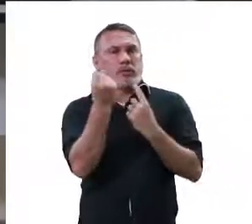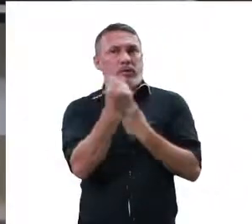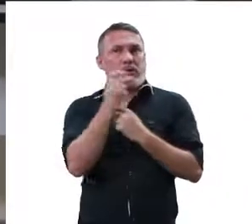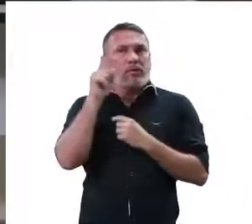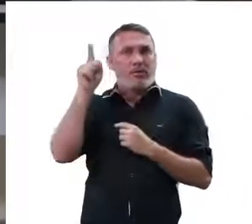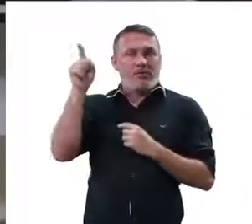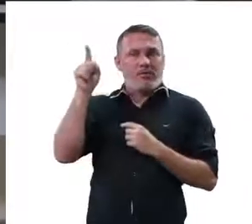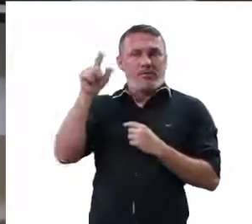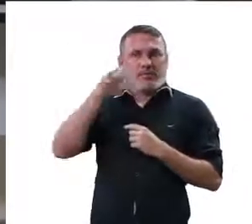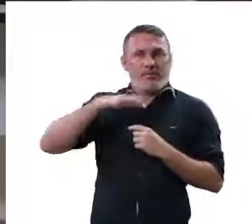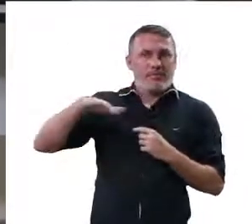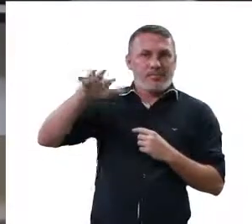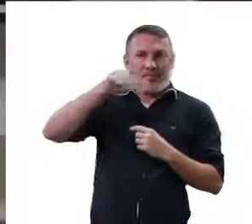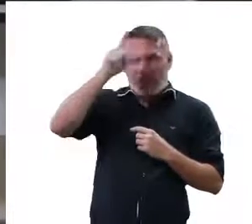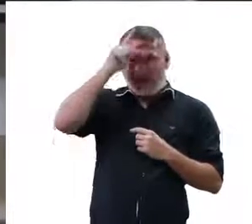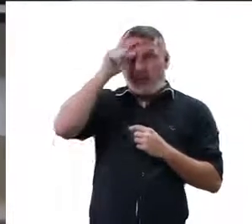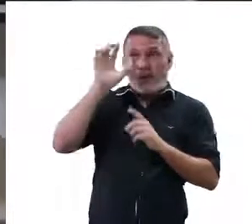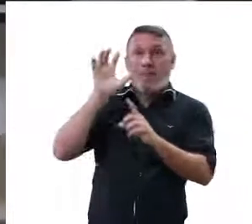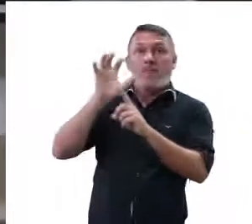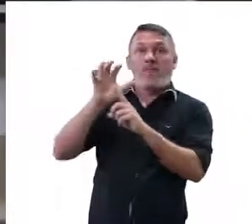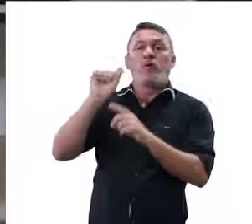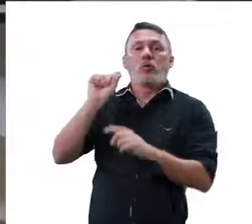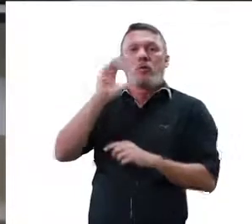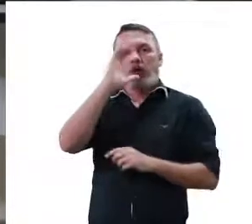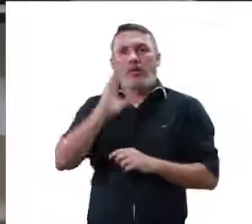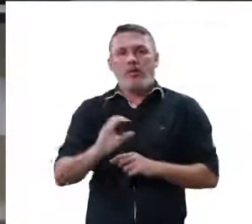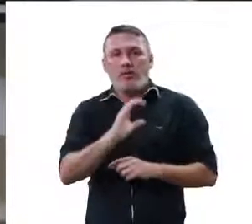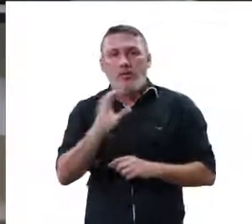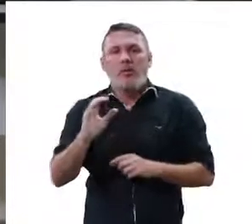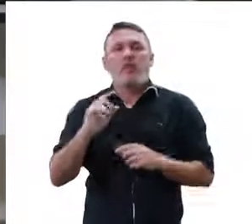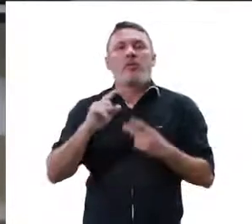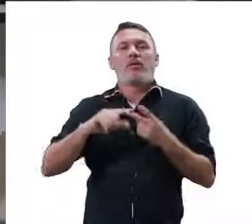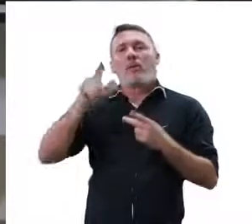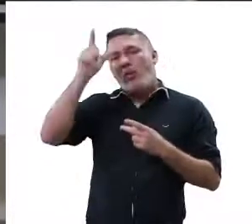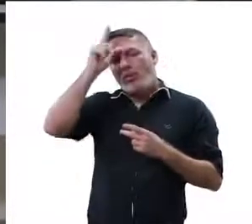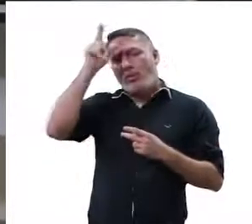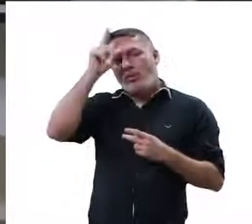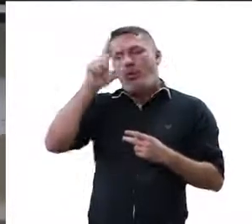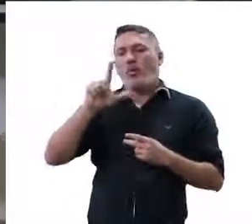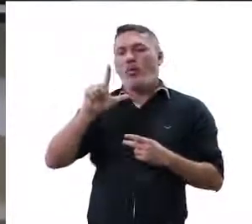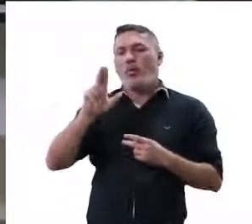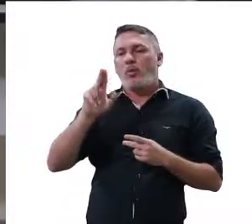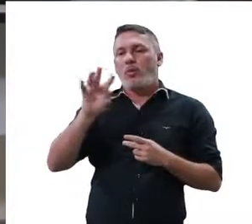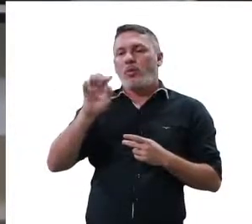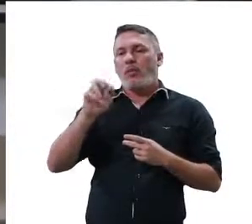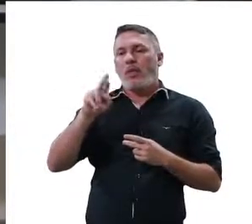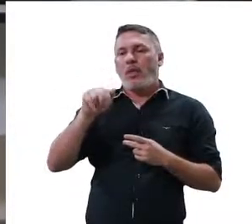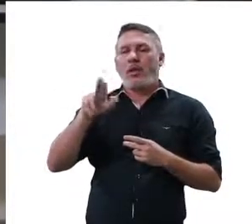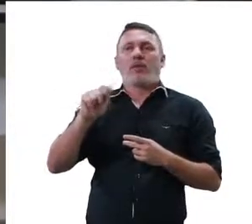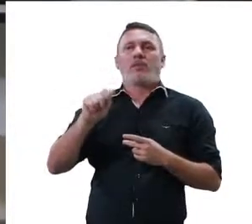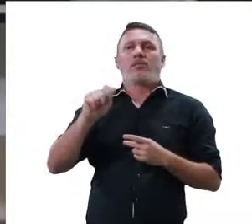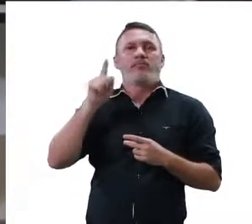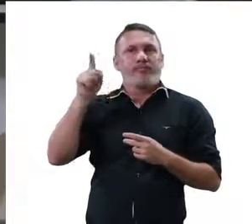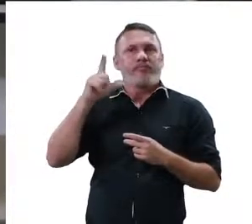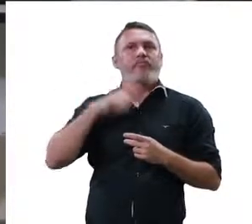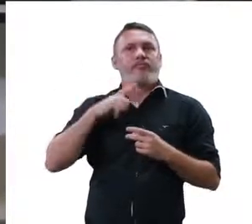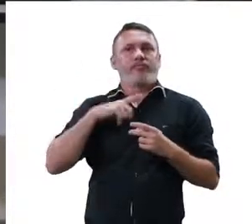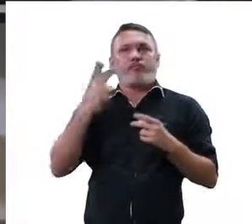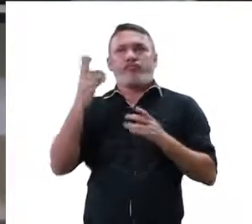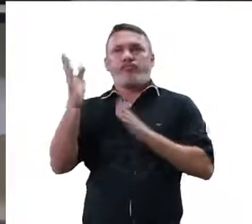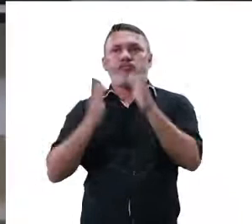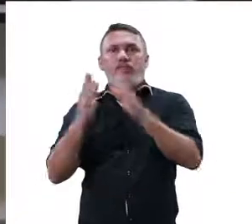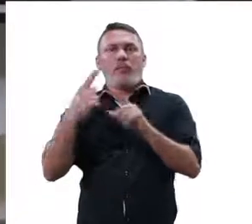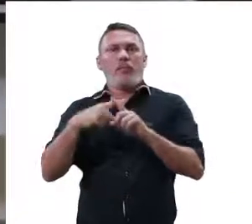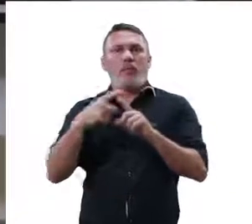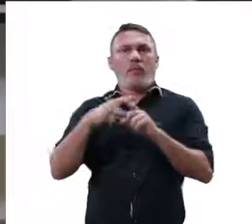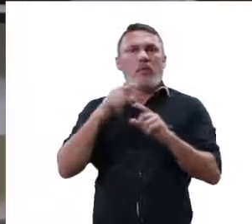uma forte presença católica e luterana. Então, e há um domínio de uma aristocracia fundiária que